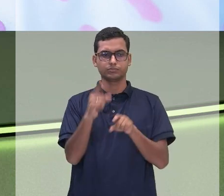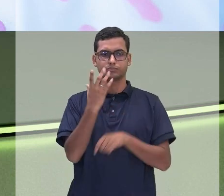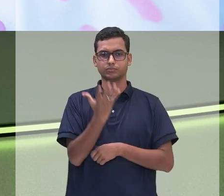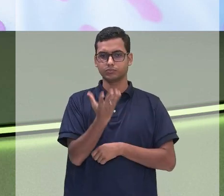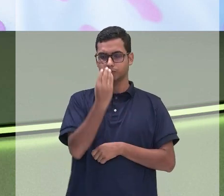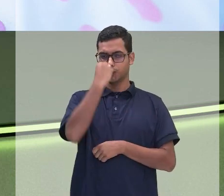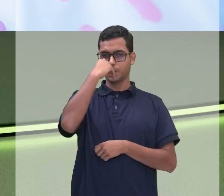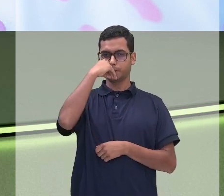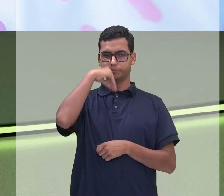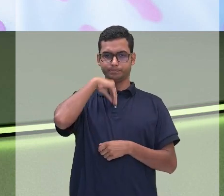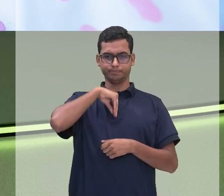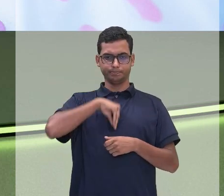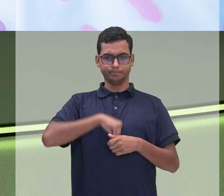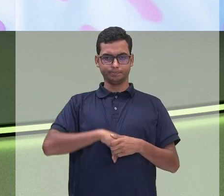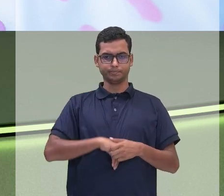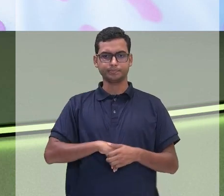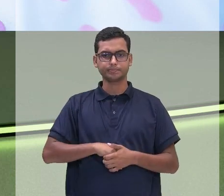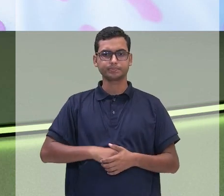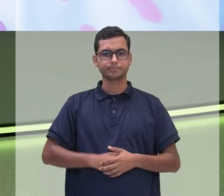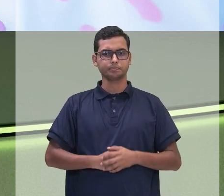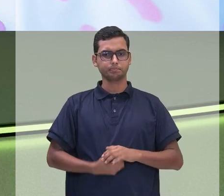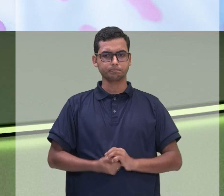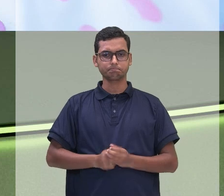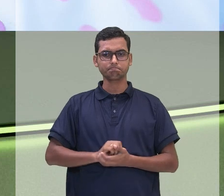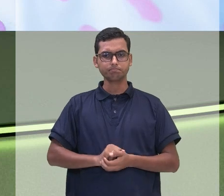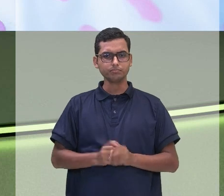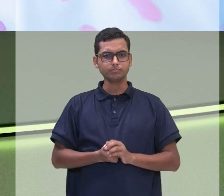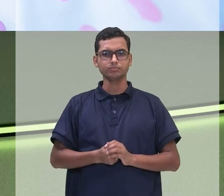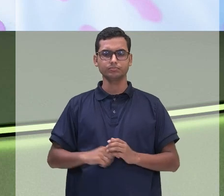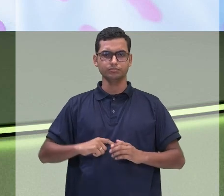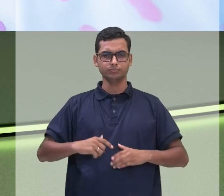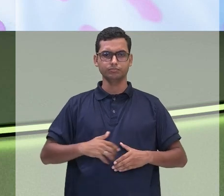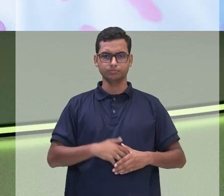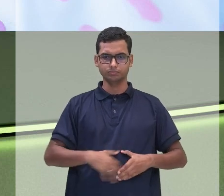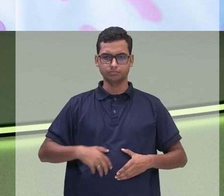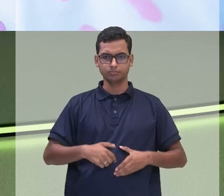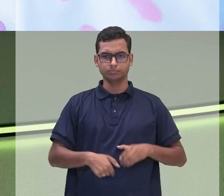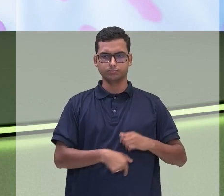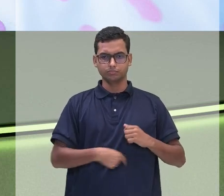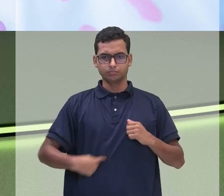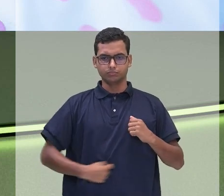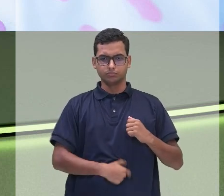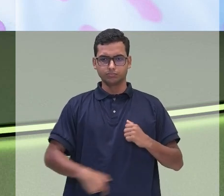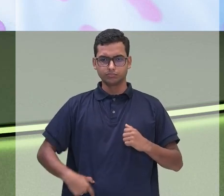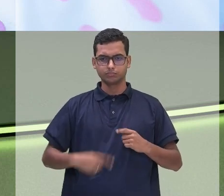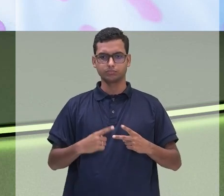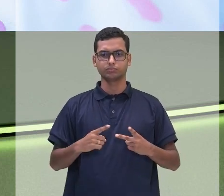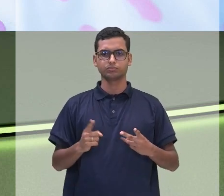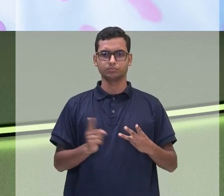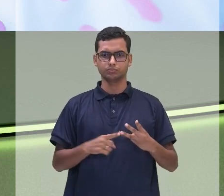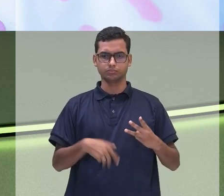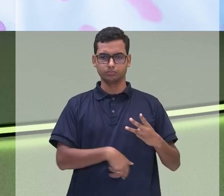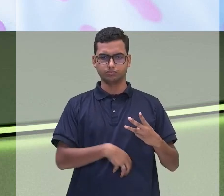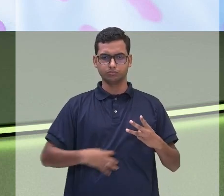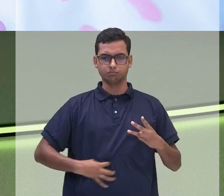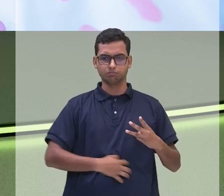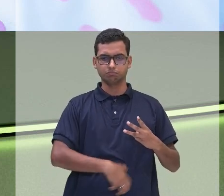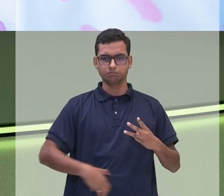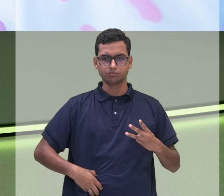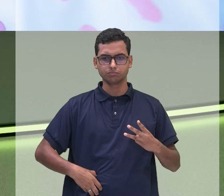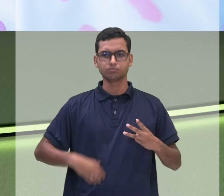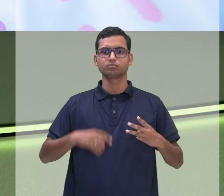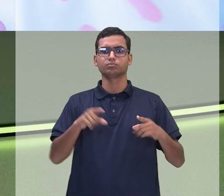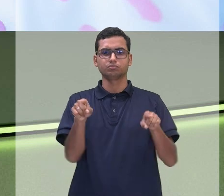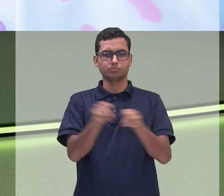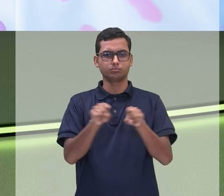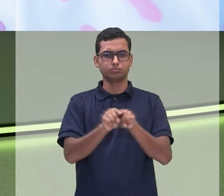exemplo, ele apresenta órgãos como o estômago, o intestino delgado, o intestino grosso, órgãos que fazem